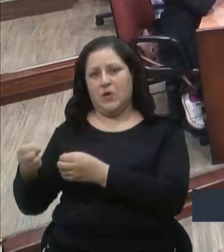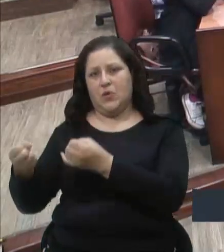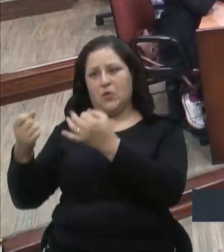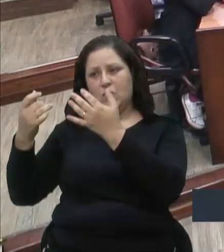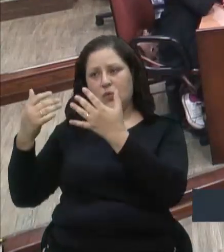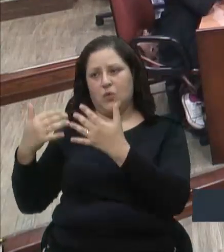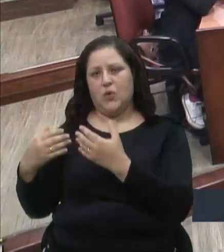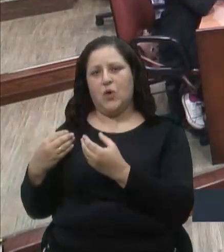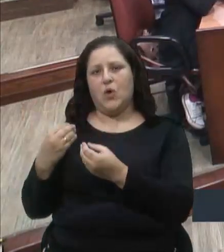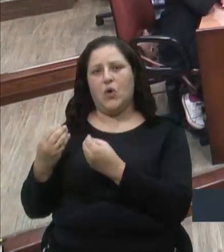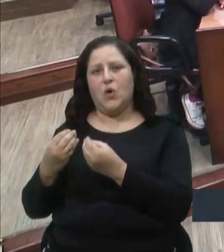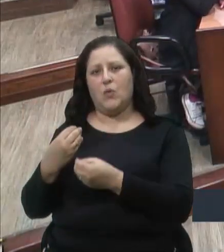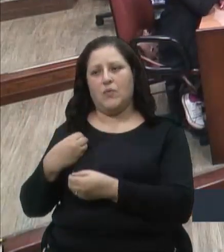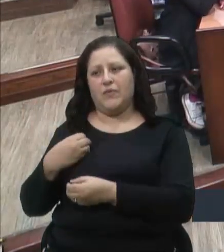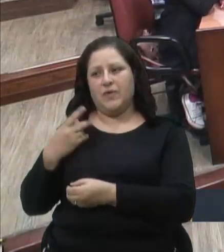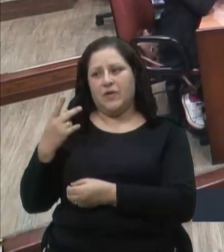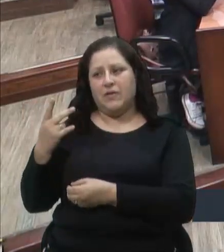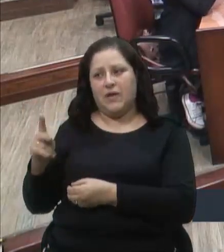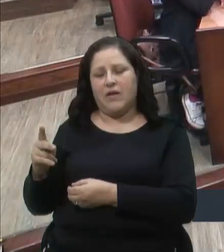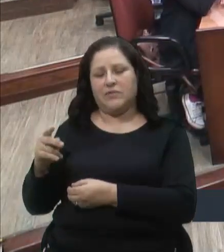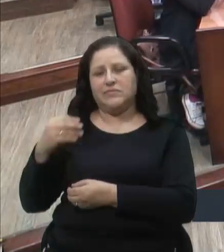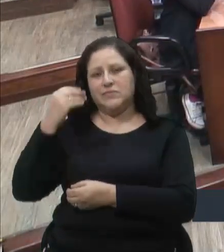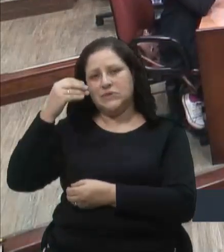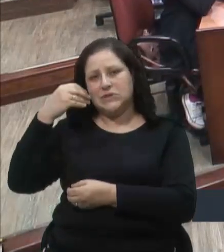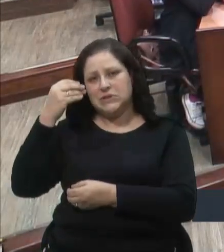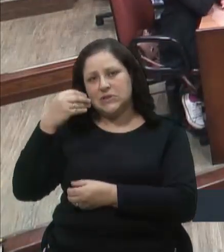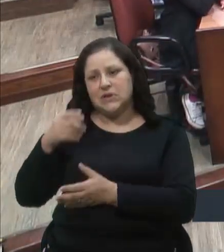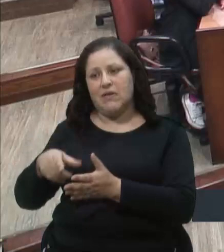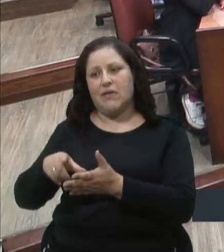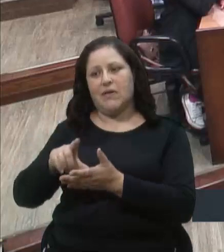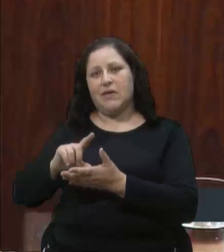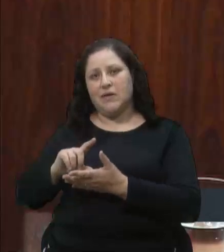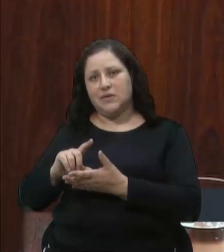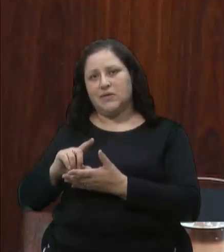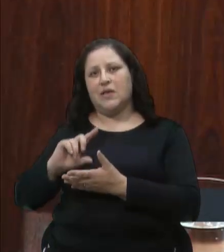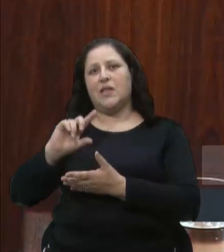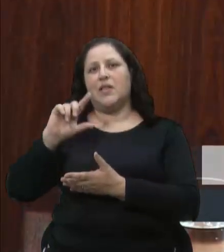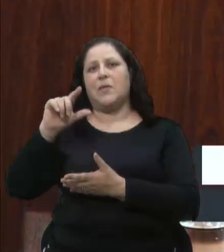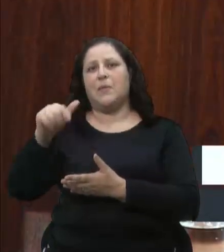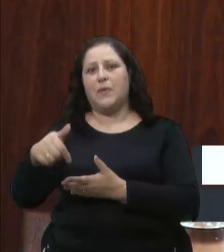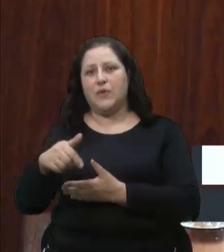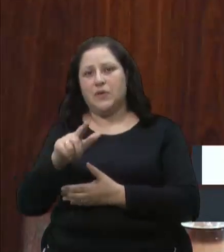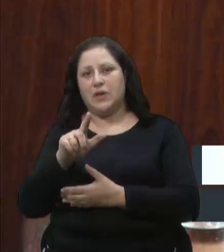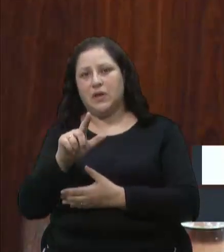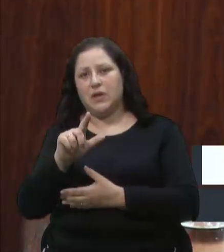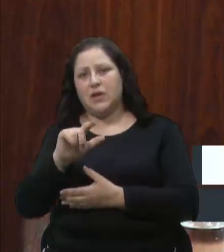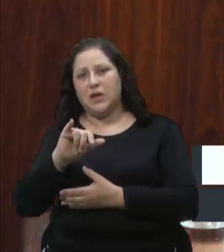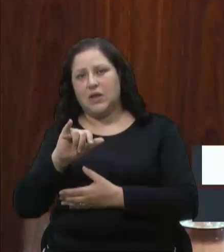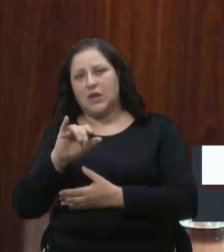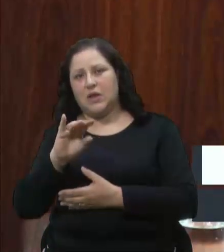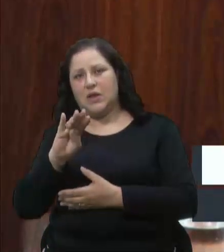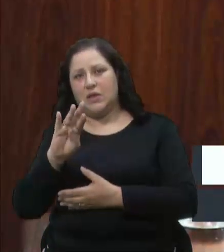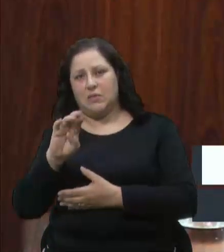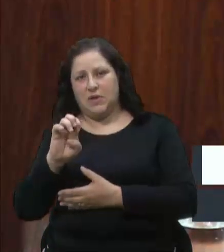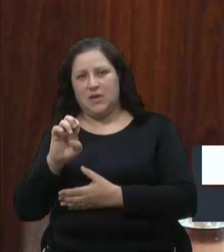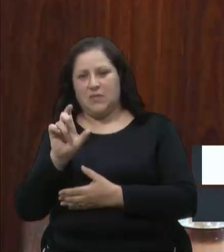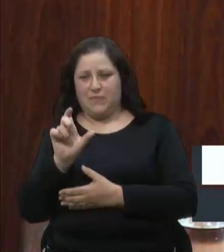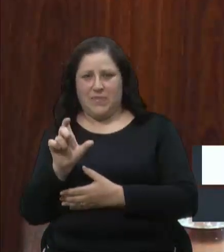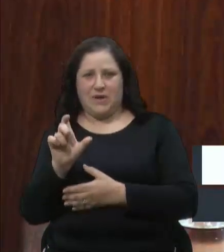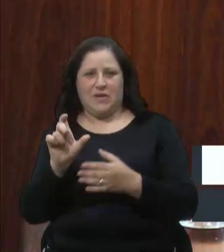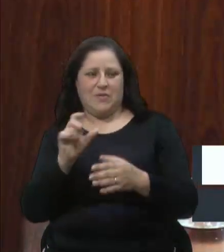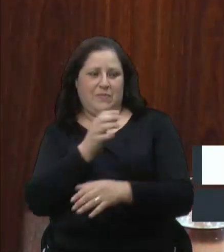de como são as suas vidas antes e depois do Libre. E antes do Libre, elas nos mostraram, né,